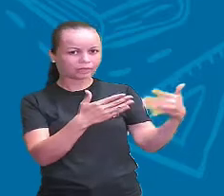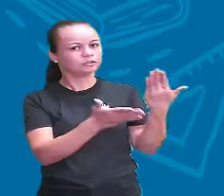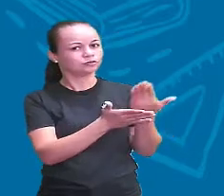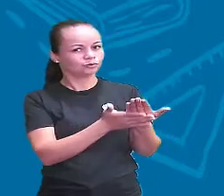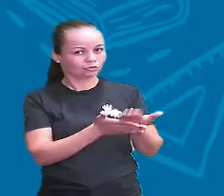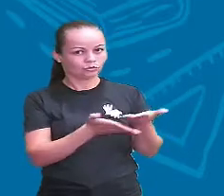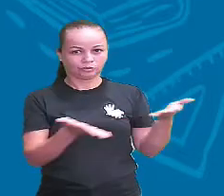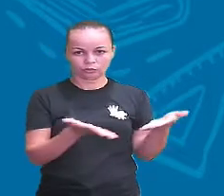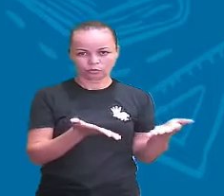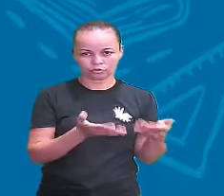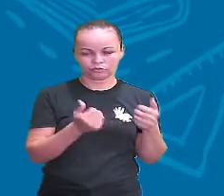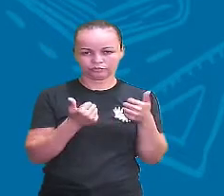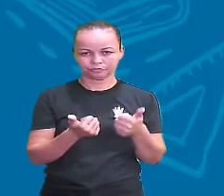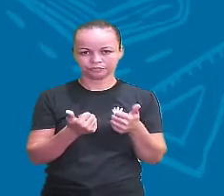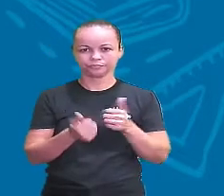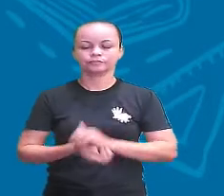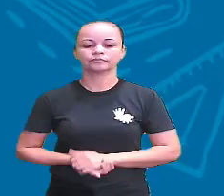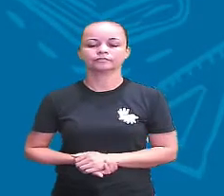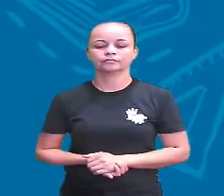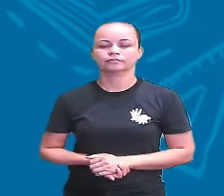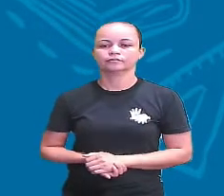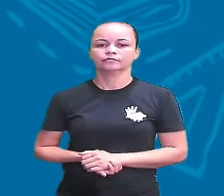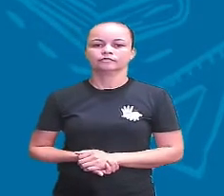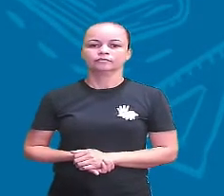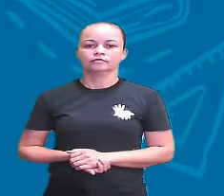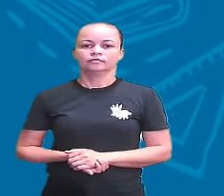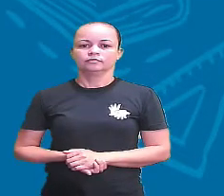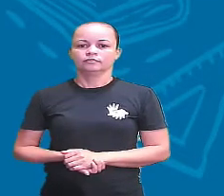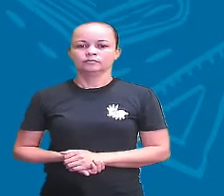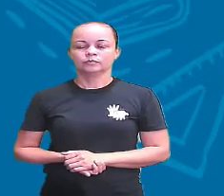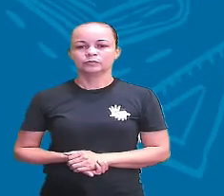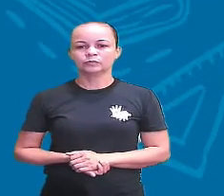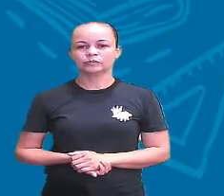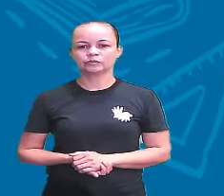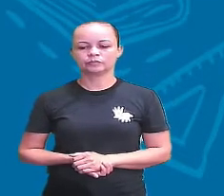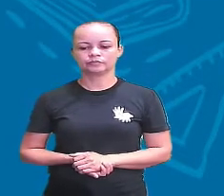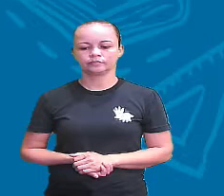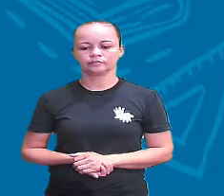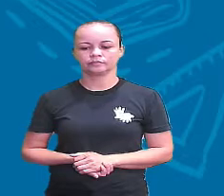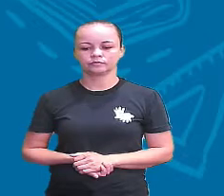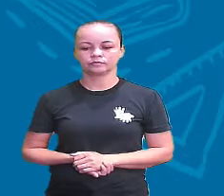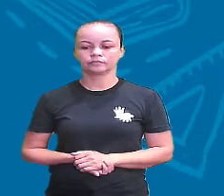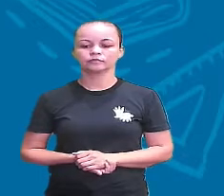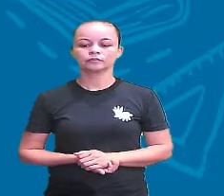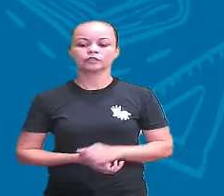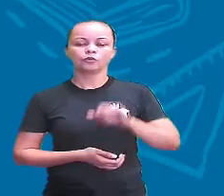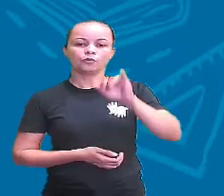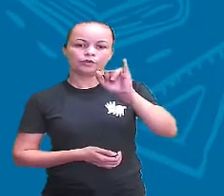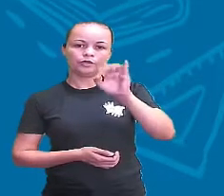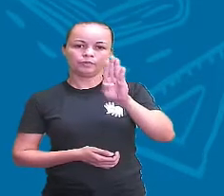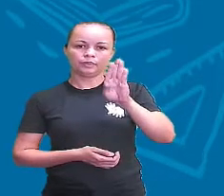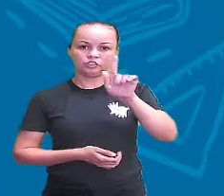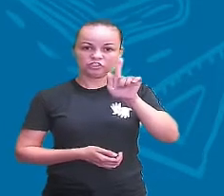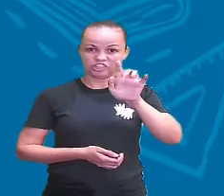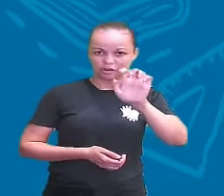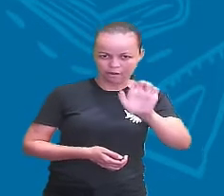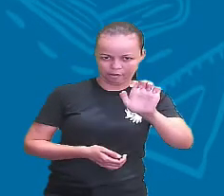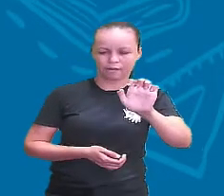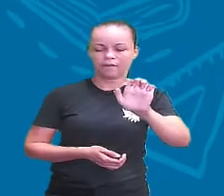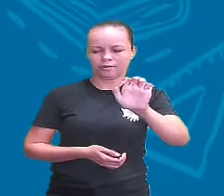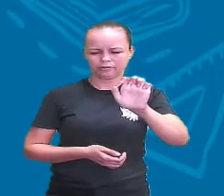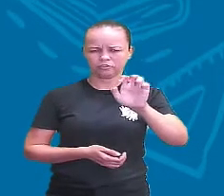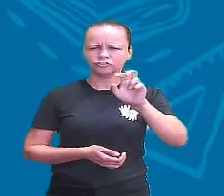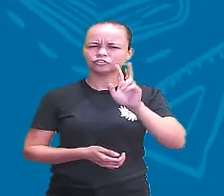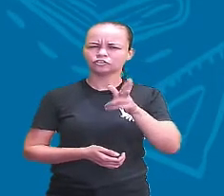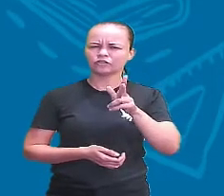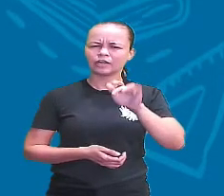urbano, tá certo? Continuando. O Instituto Brasileiro de Geografia, né, que é o IBGE, já ouviram